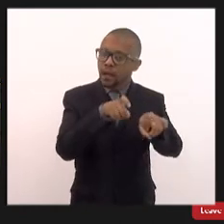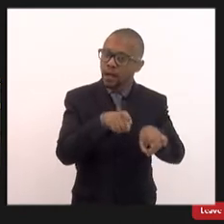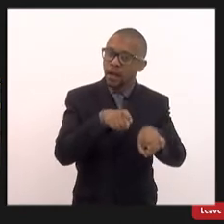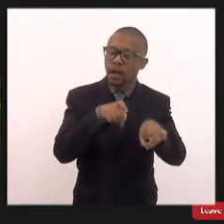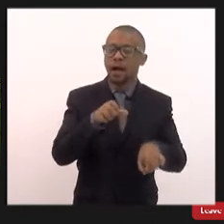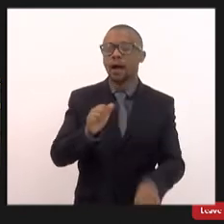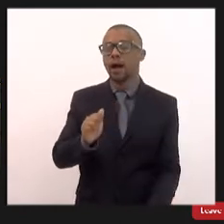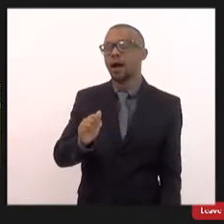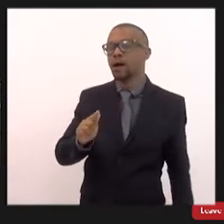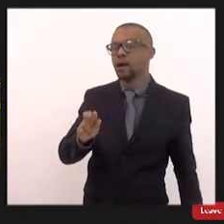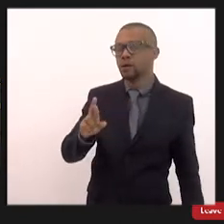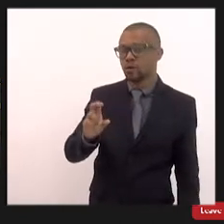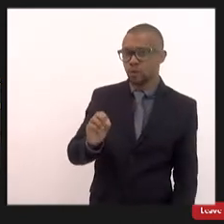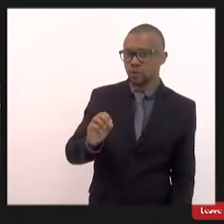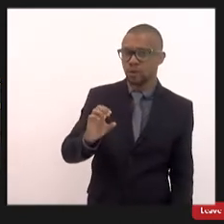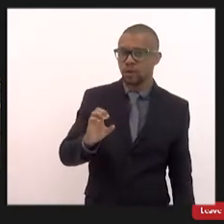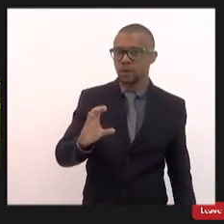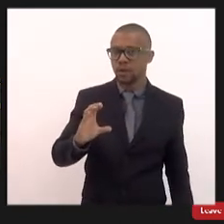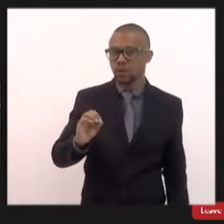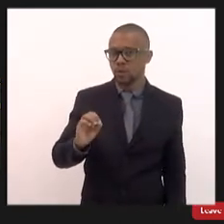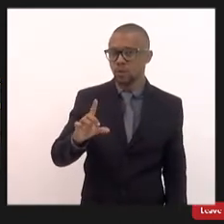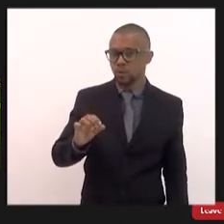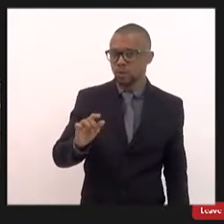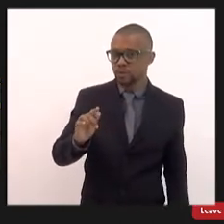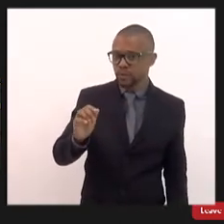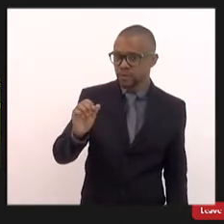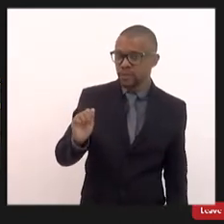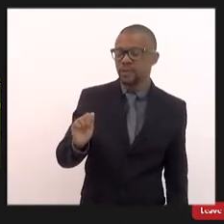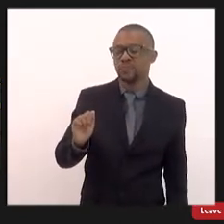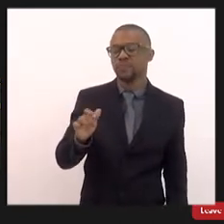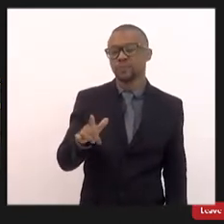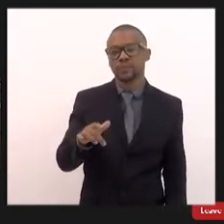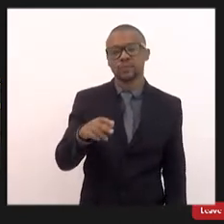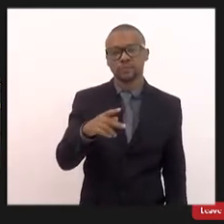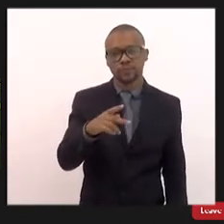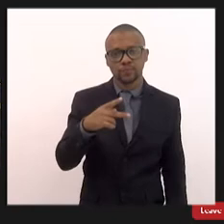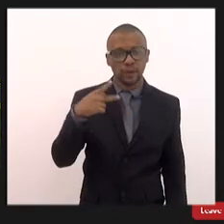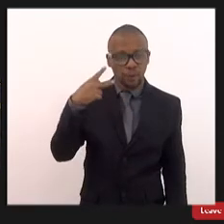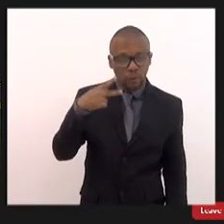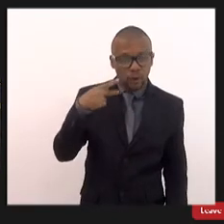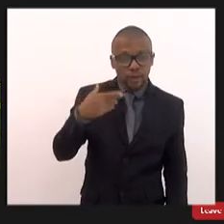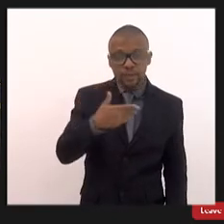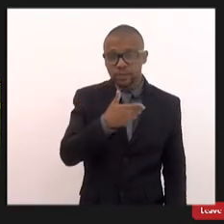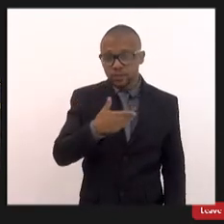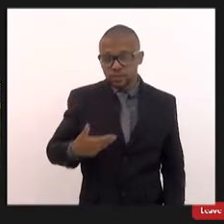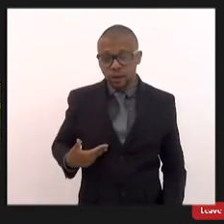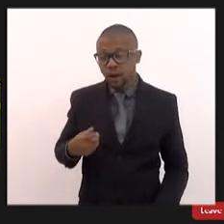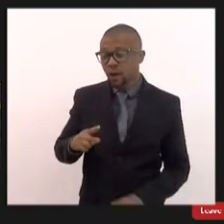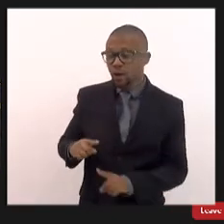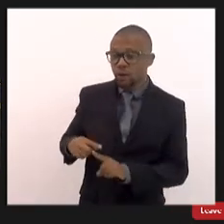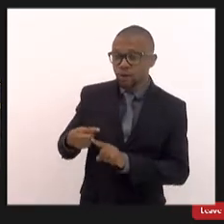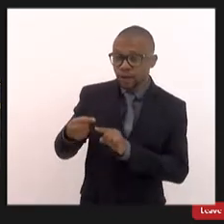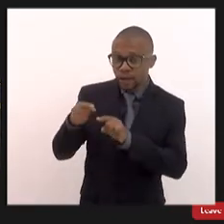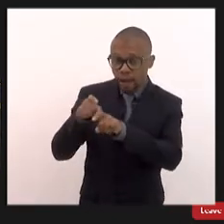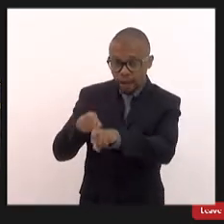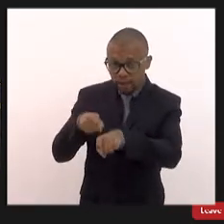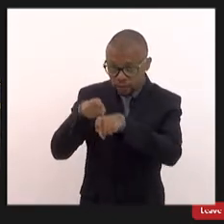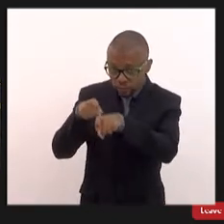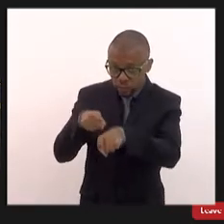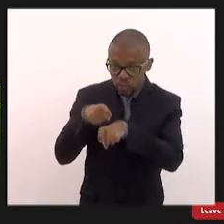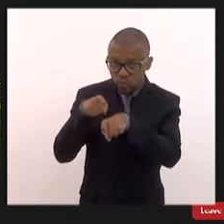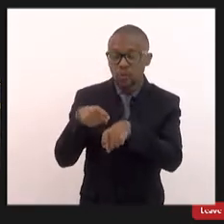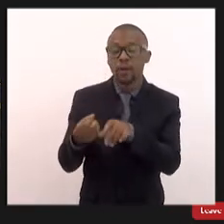né, que é o PEAP, a Política Estadual de Agricultura e Produção